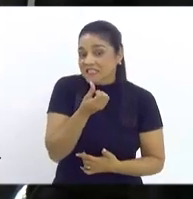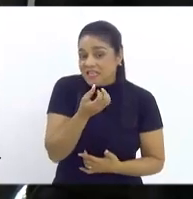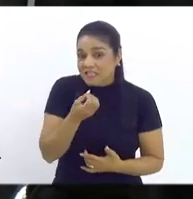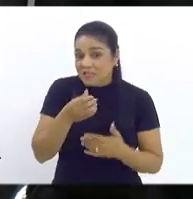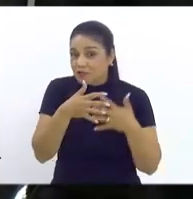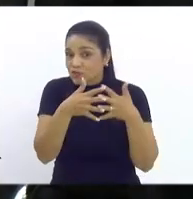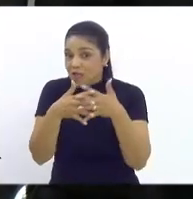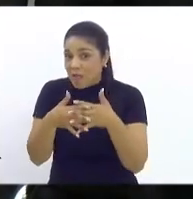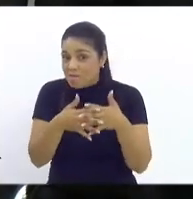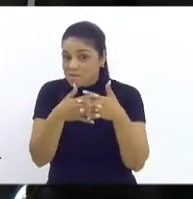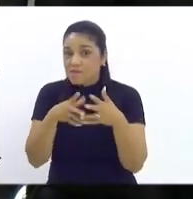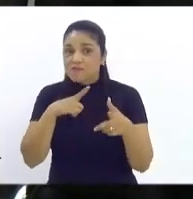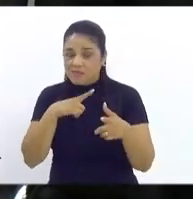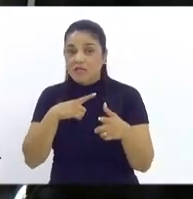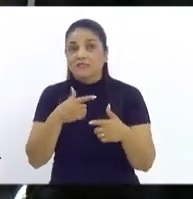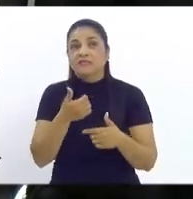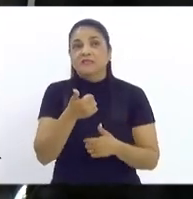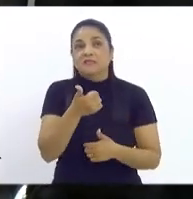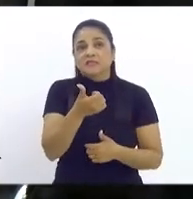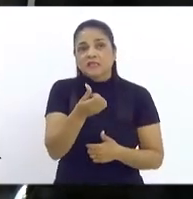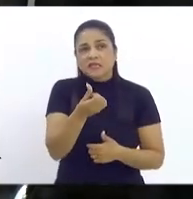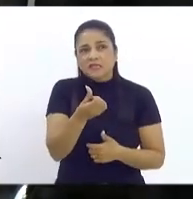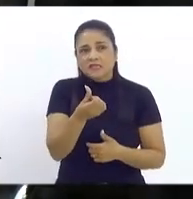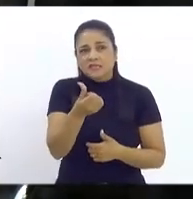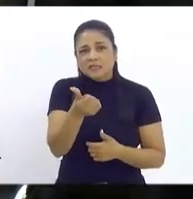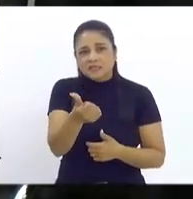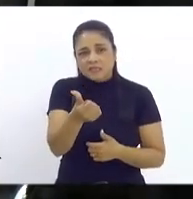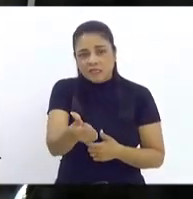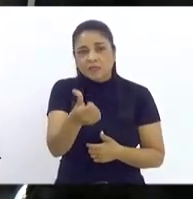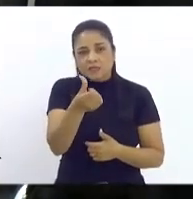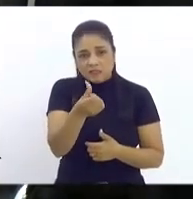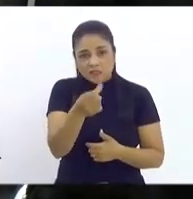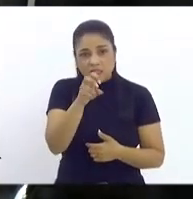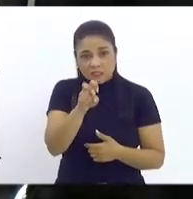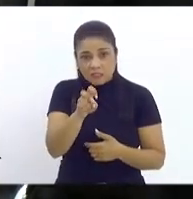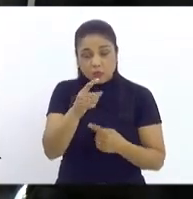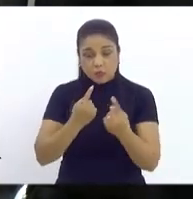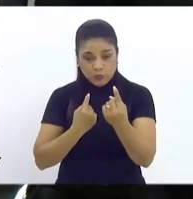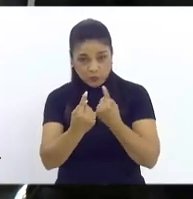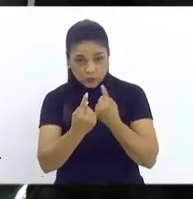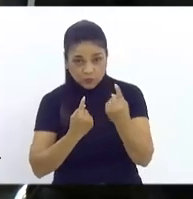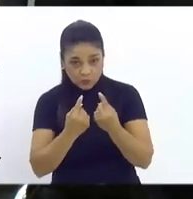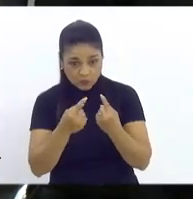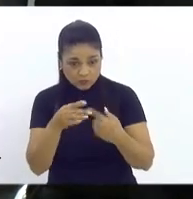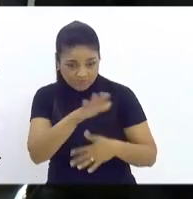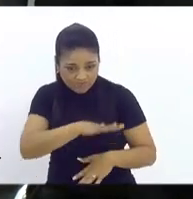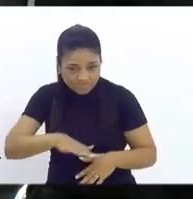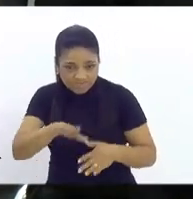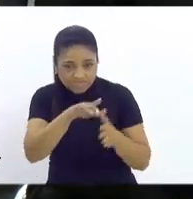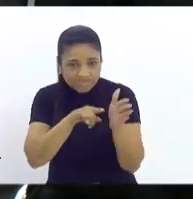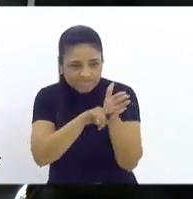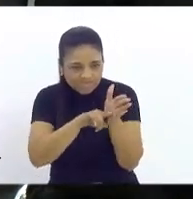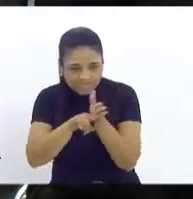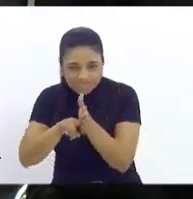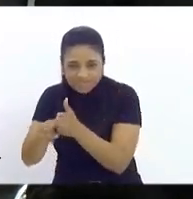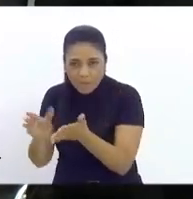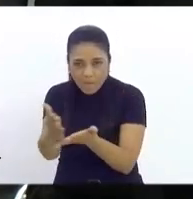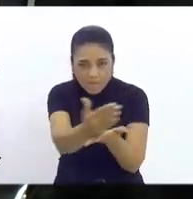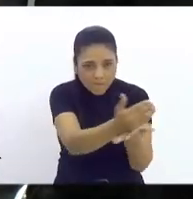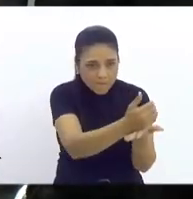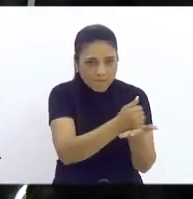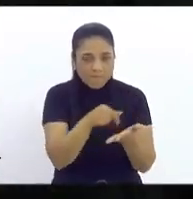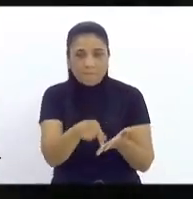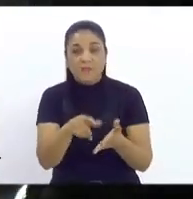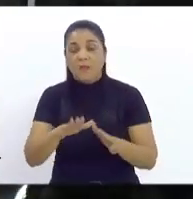de 35 rodovias dentro da região e identificamos que a melhor rodovia para que a